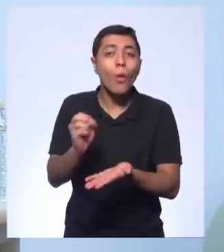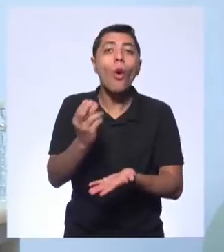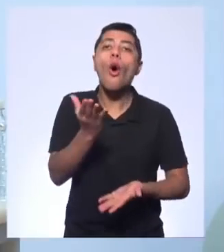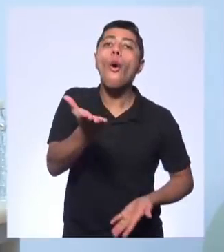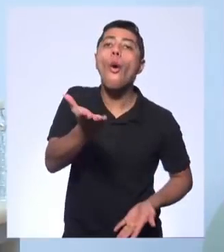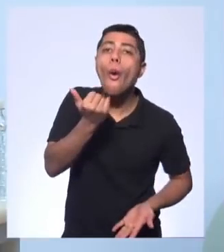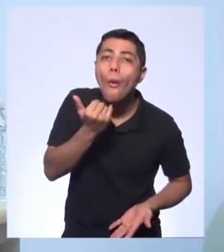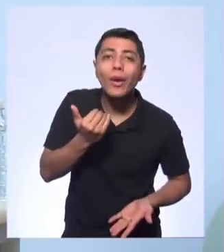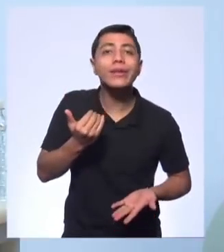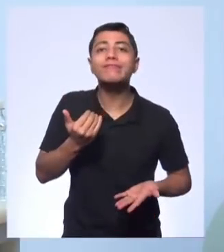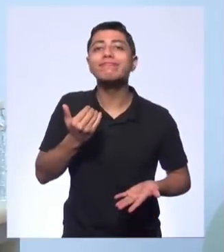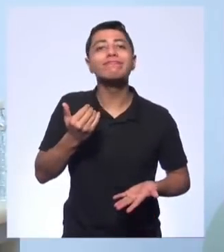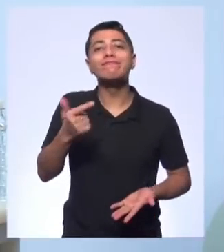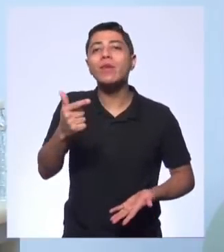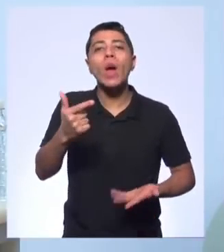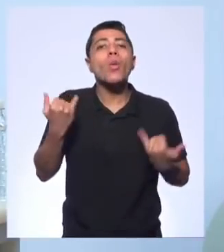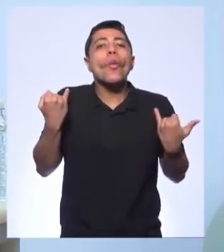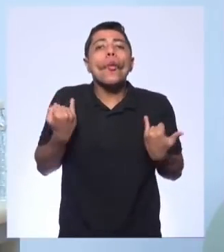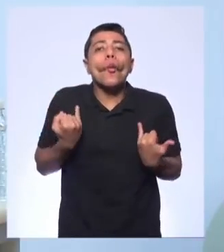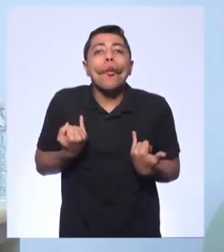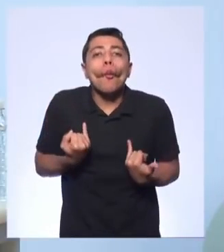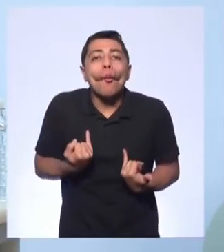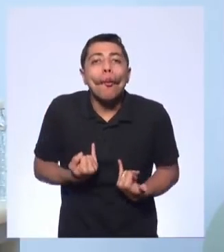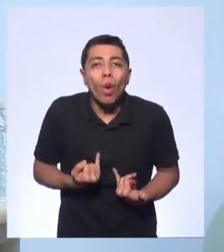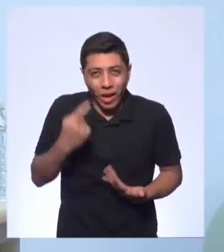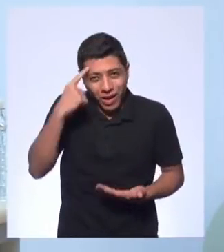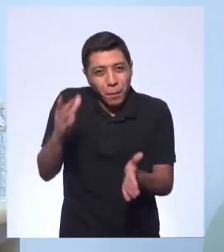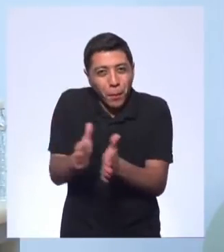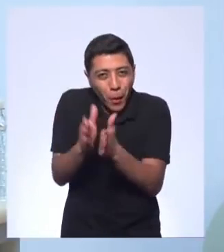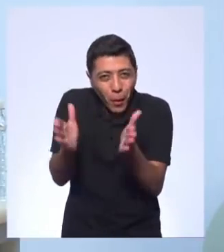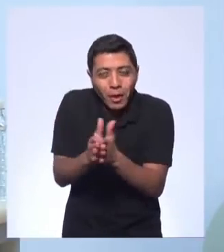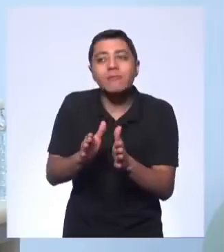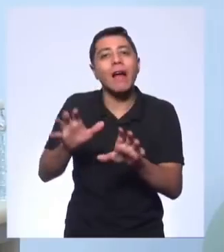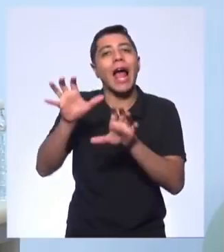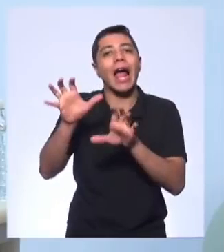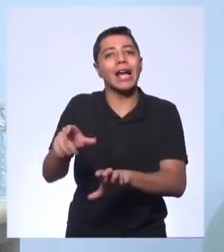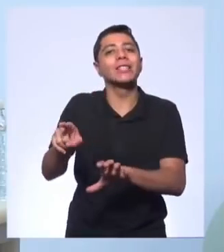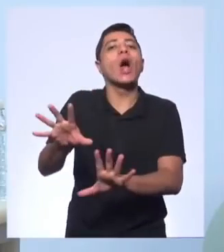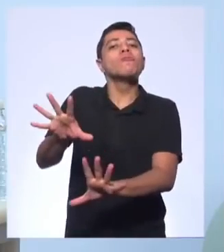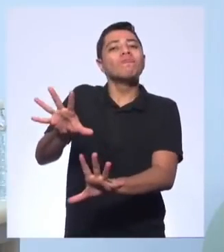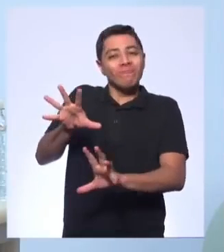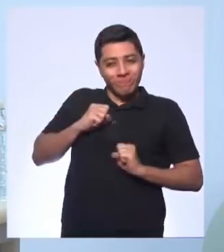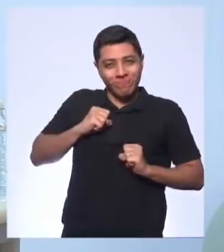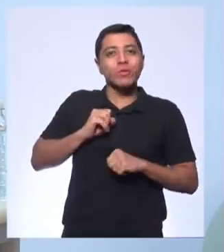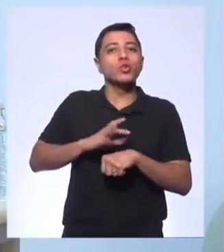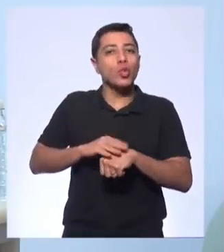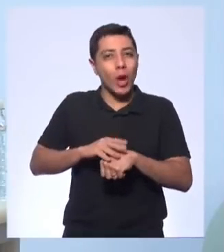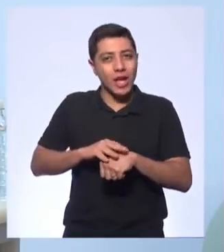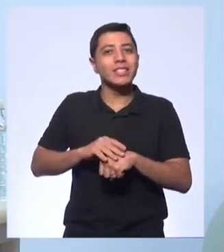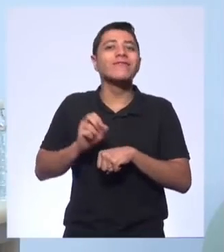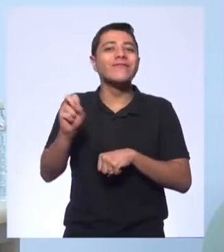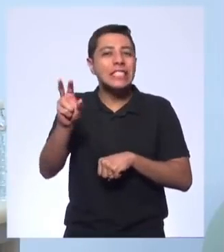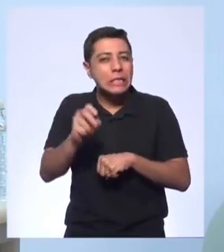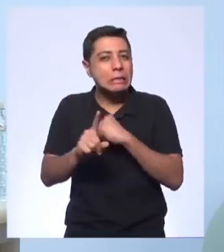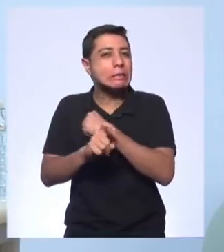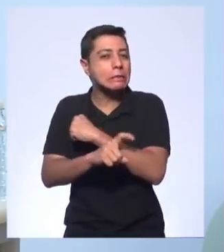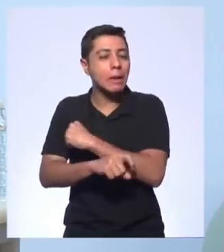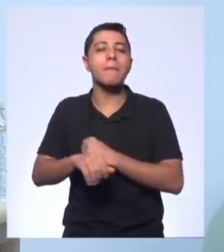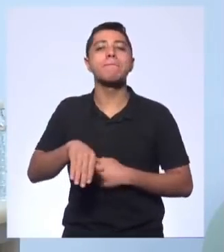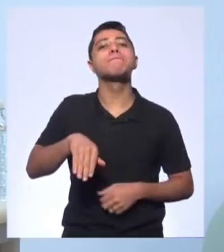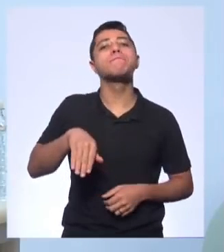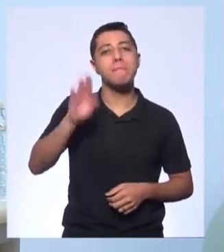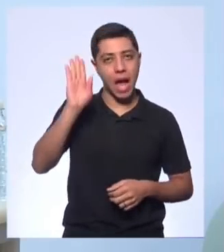Então, está mais atrelado com essa questão socioeconômica. Então, a gente consegue perceber que esses países mais